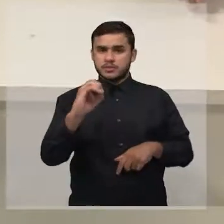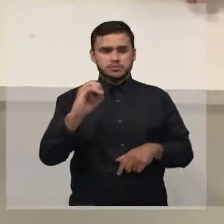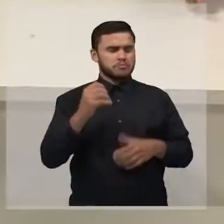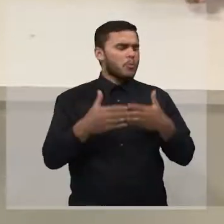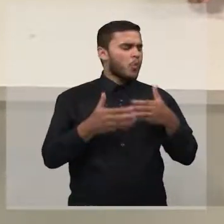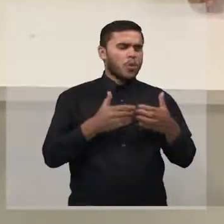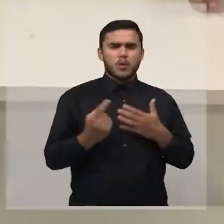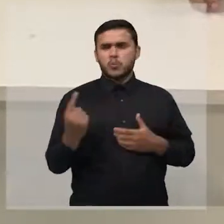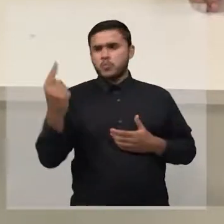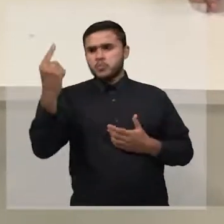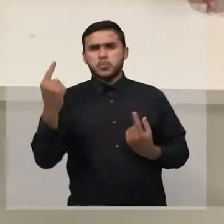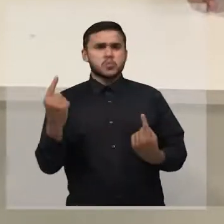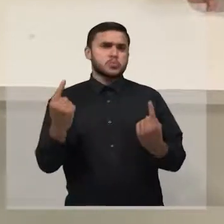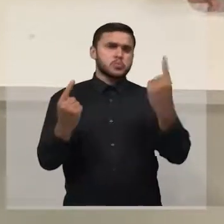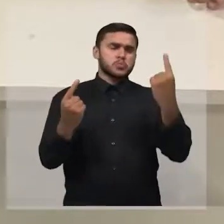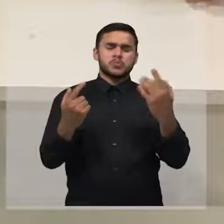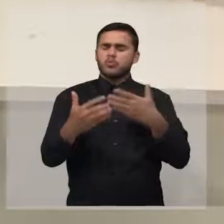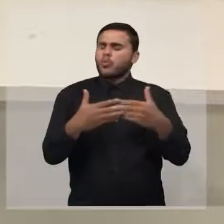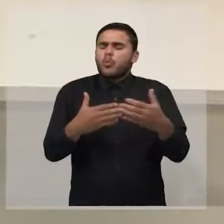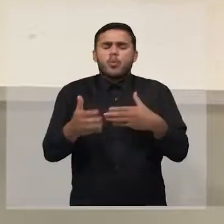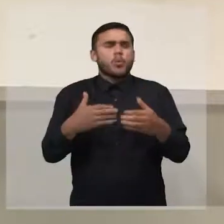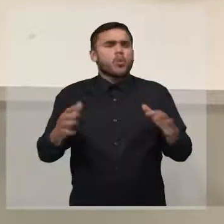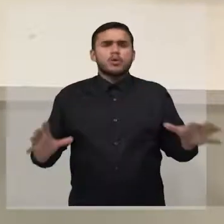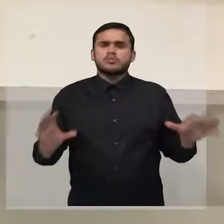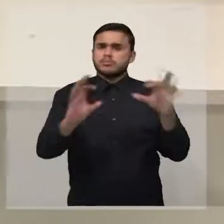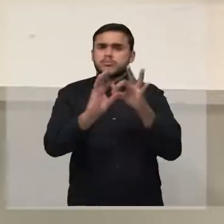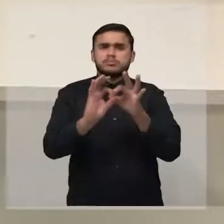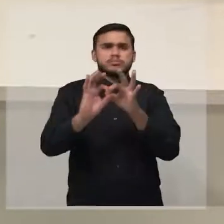neste momento o que importa é